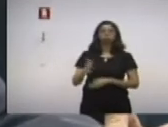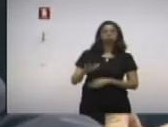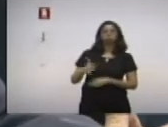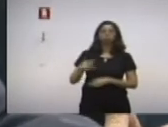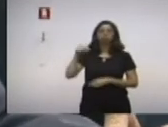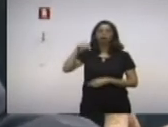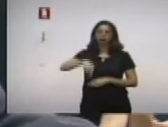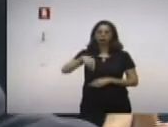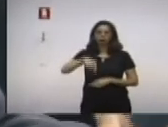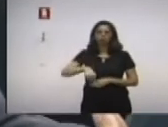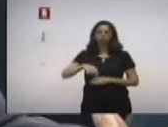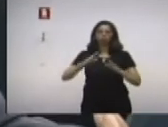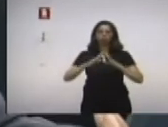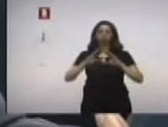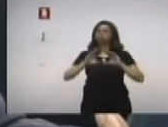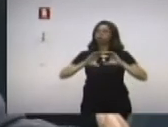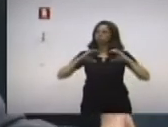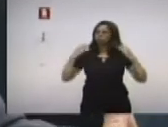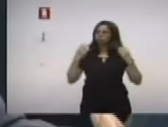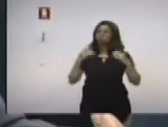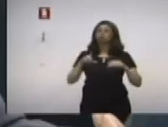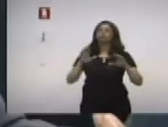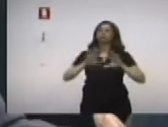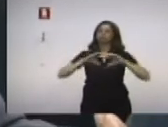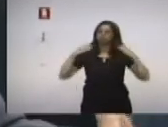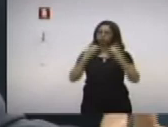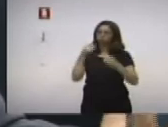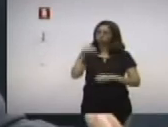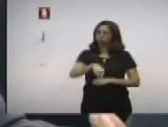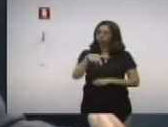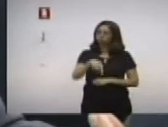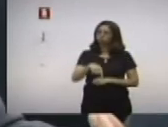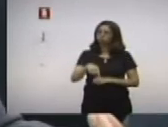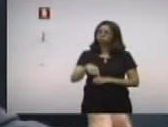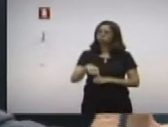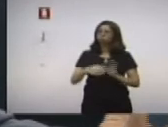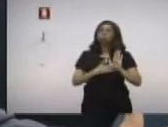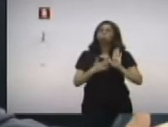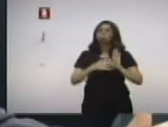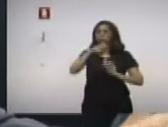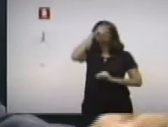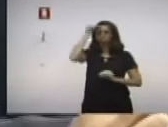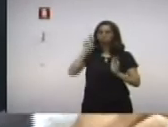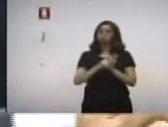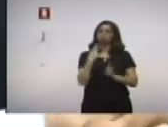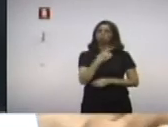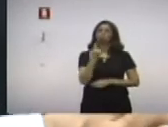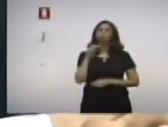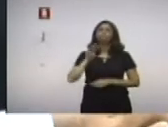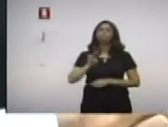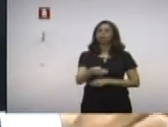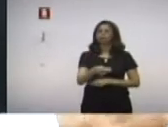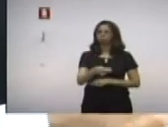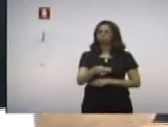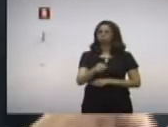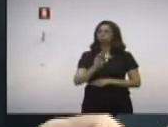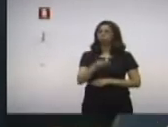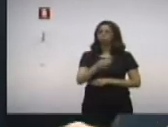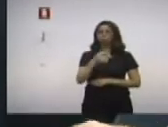e ele pode ser alterado até no valor que o prefeito propõe né que é o valor de um bilhão